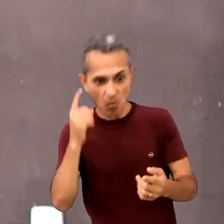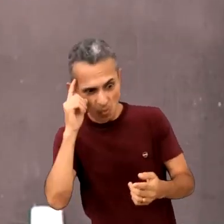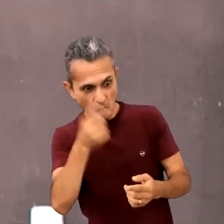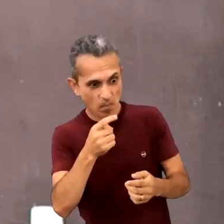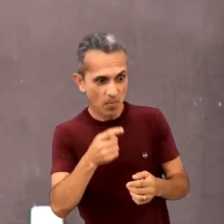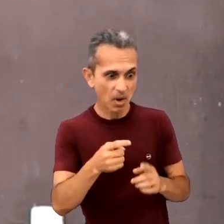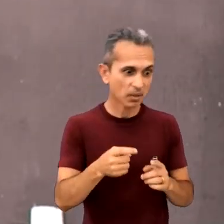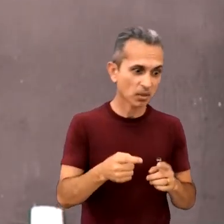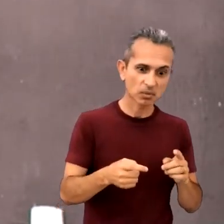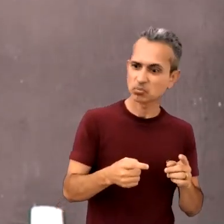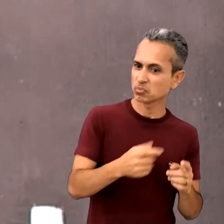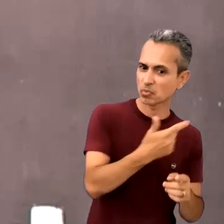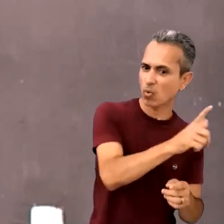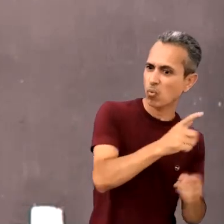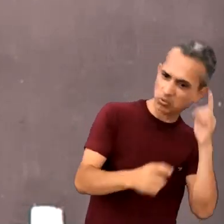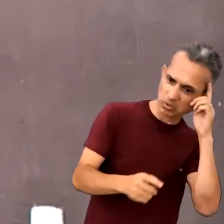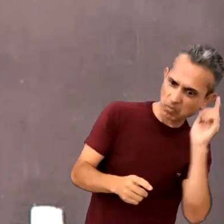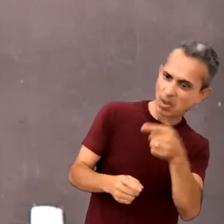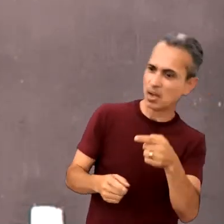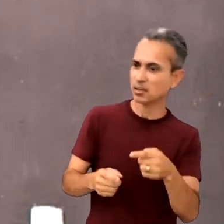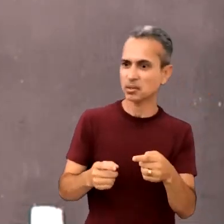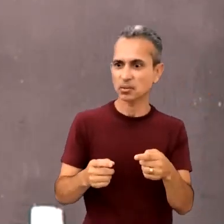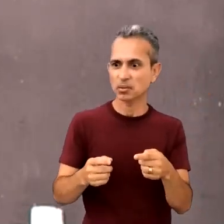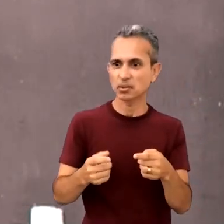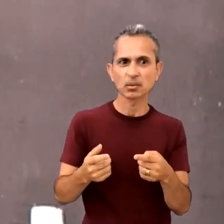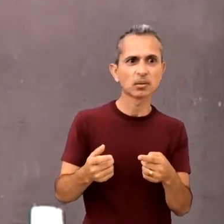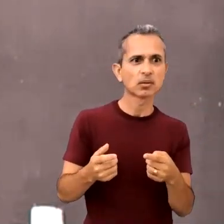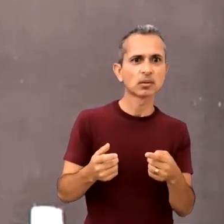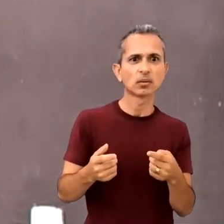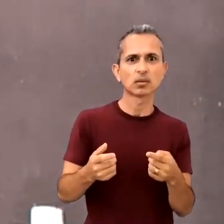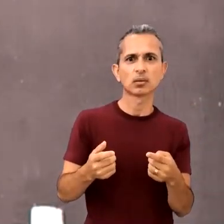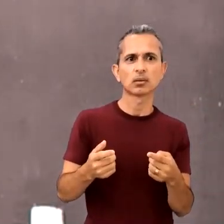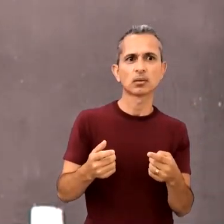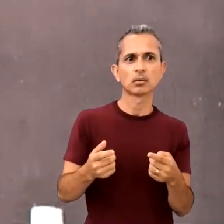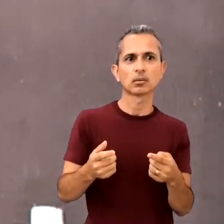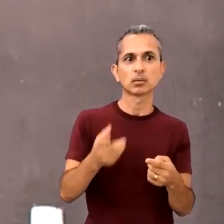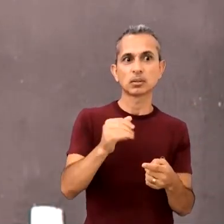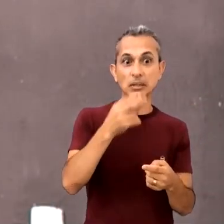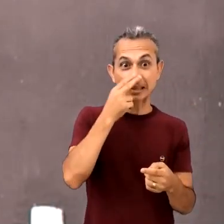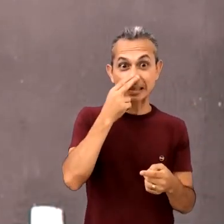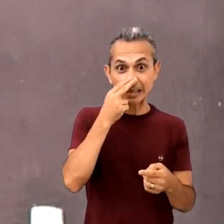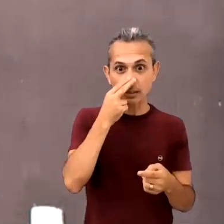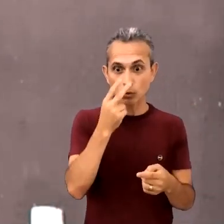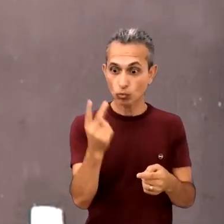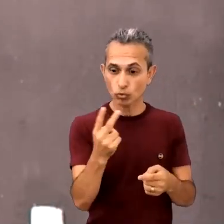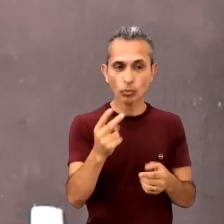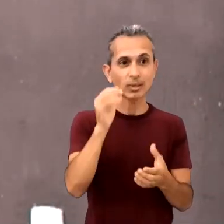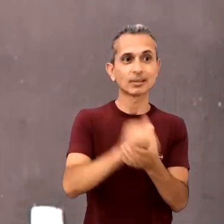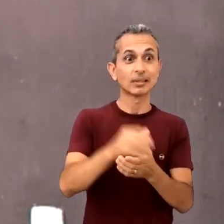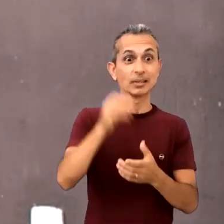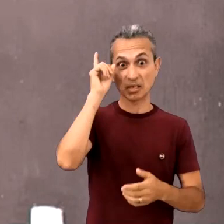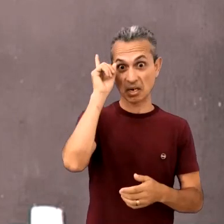trás. Um puxando para trás, o outro empurrando. Se dois crentes casados já é difícil,